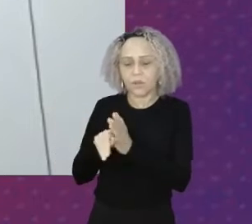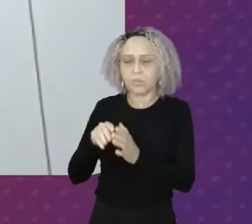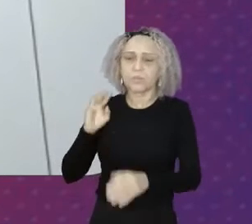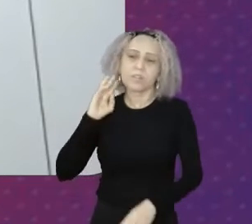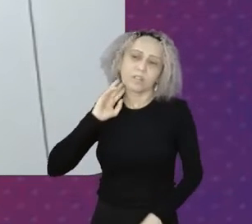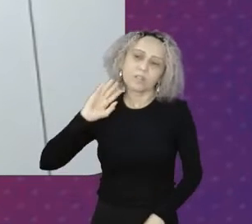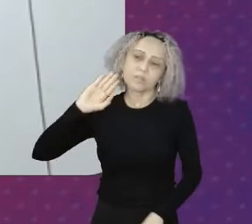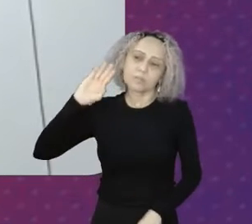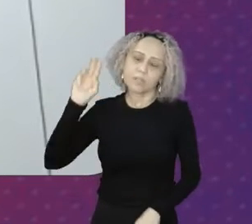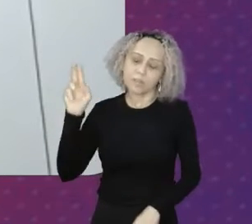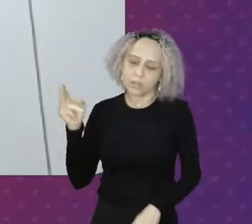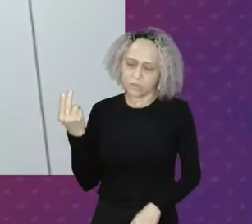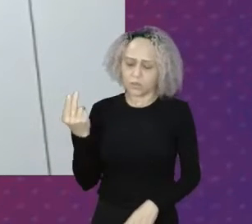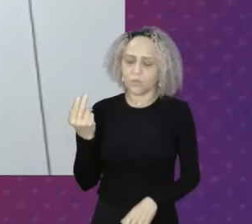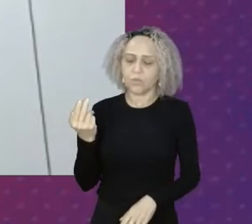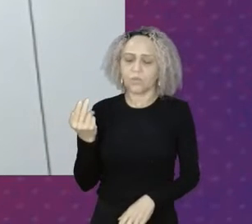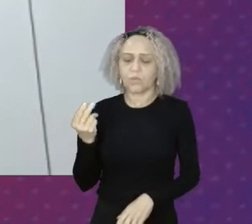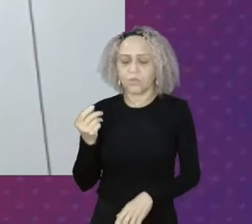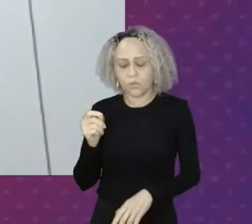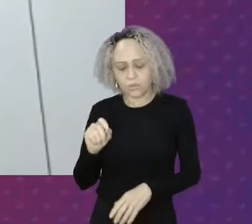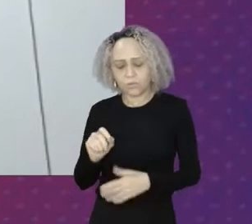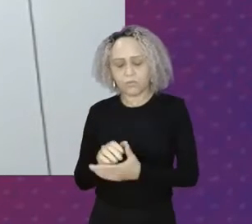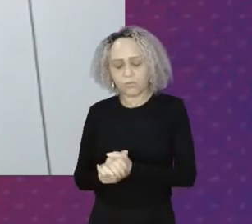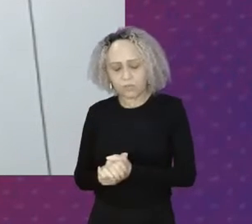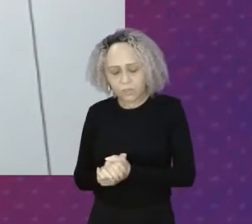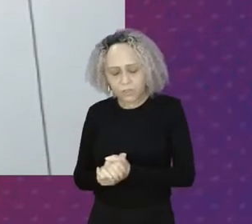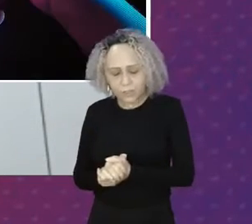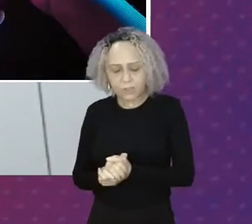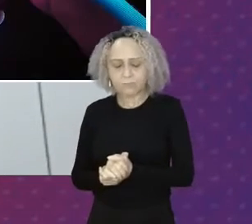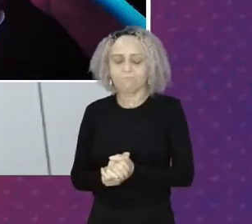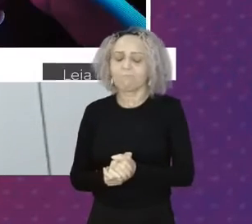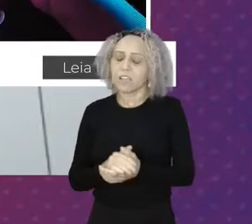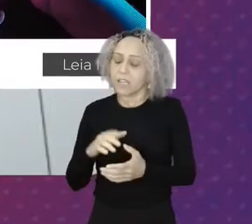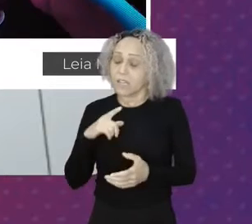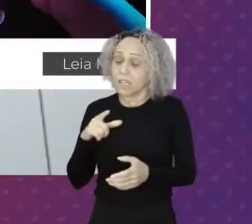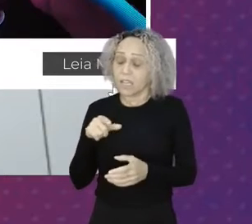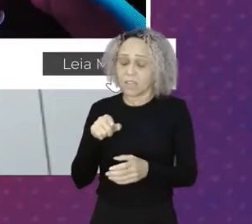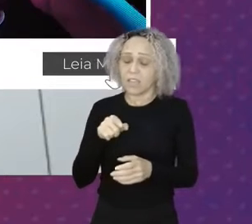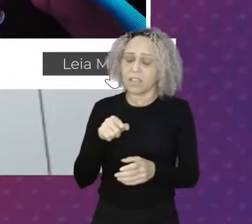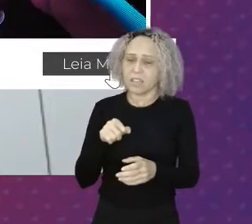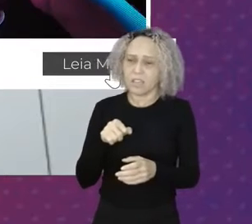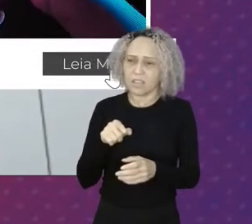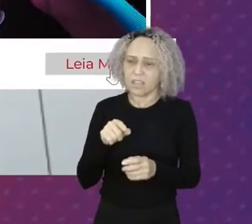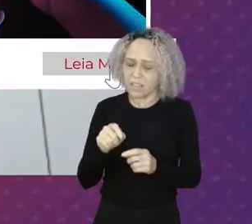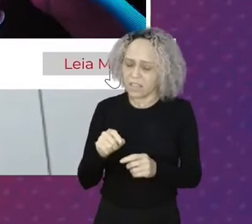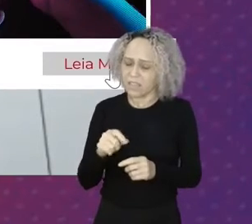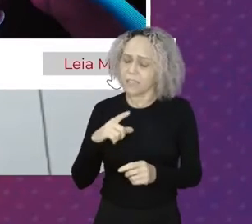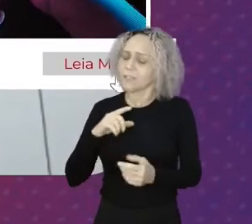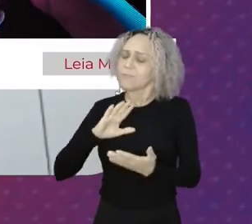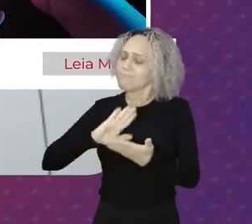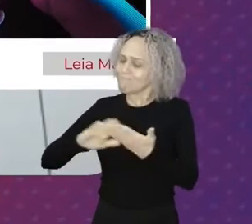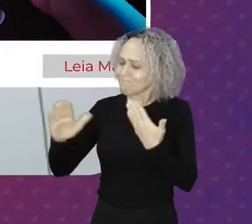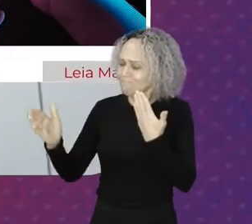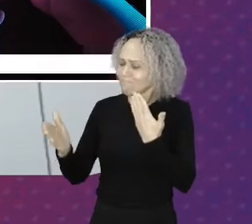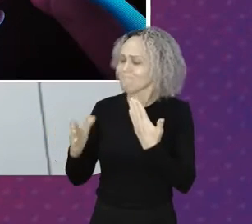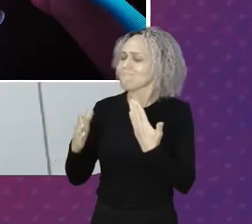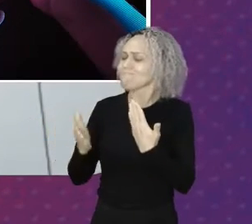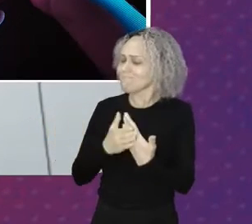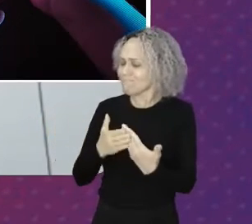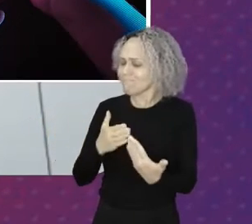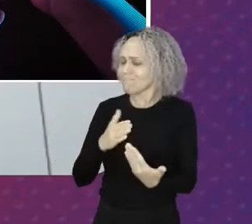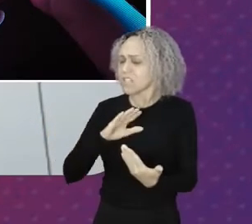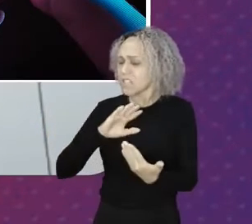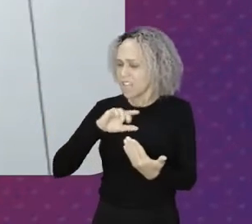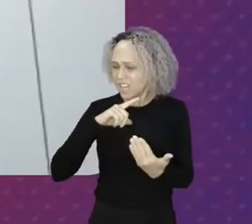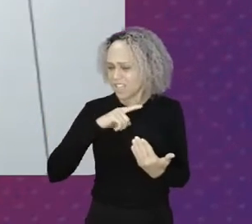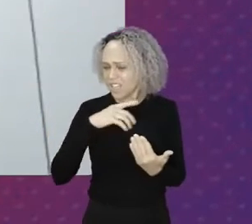que foram ameaçadas, receberam ameaças de estupro corretivo, ameaças de morte, e isso é